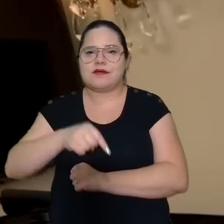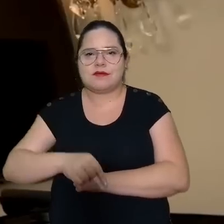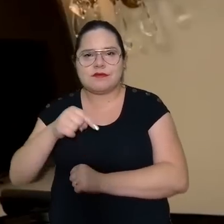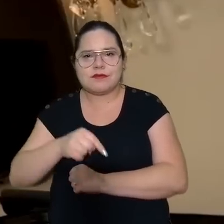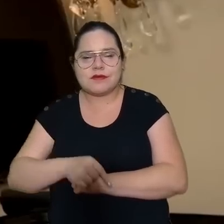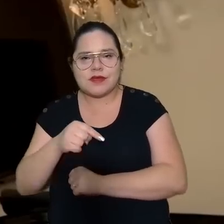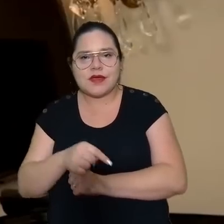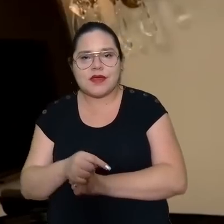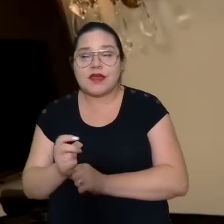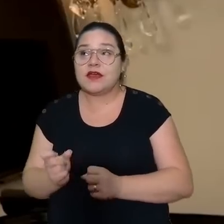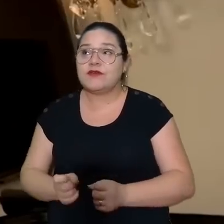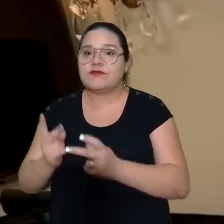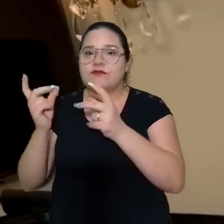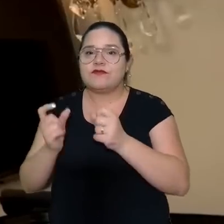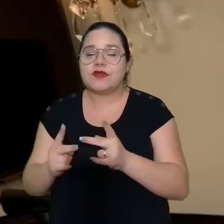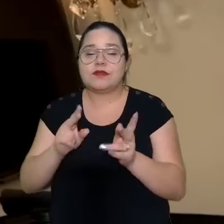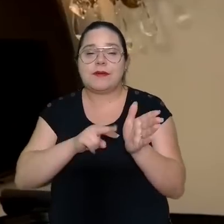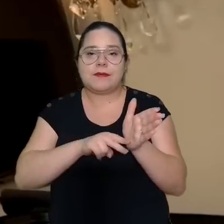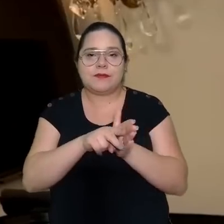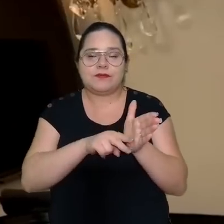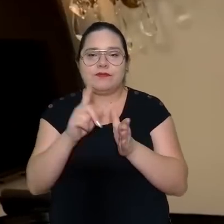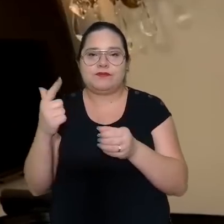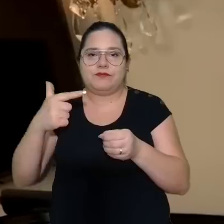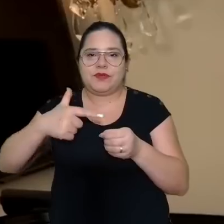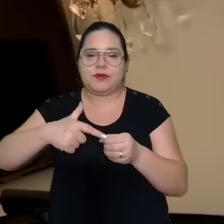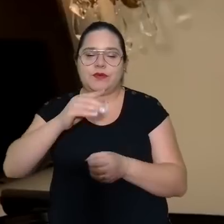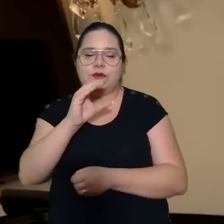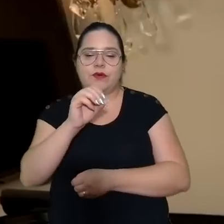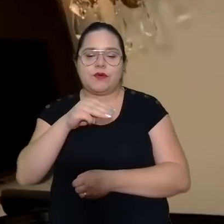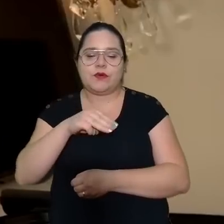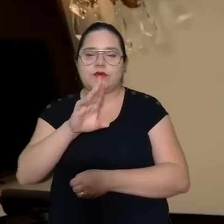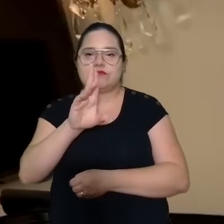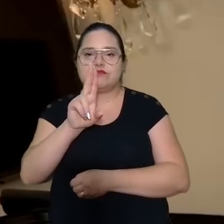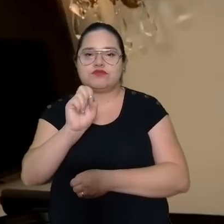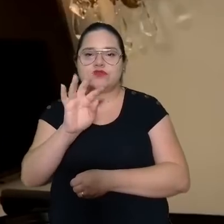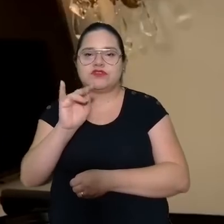exportação de biocombustíveis. Falta para isso, Ricardo?